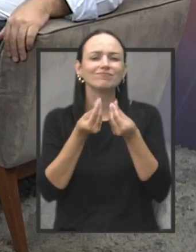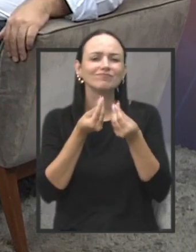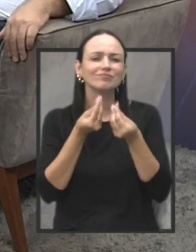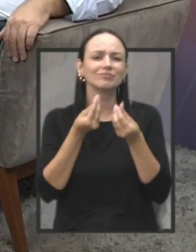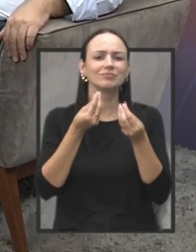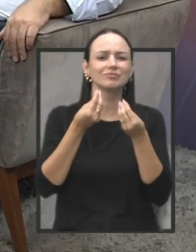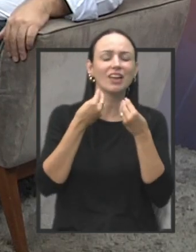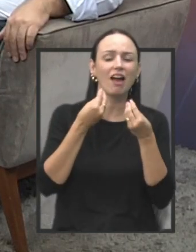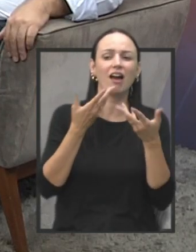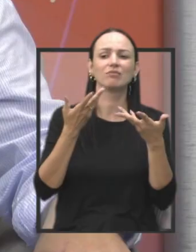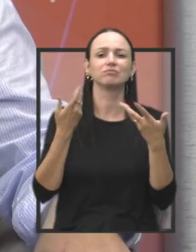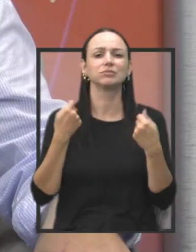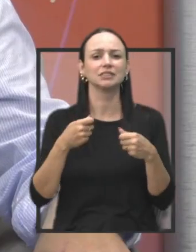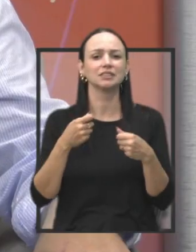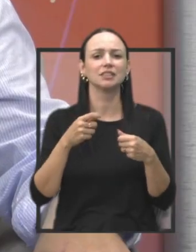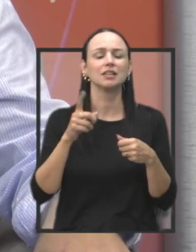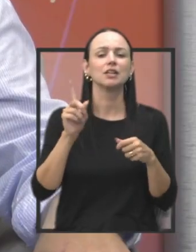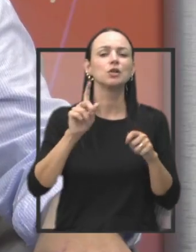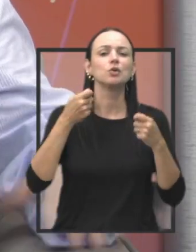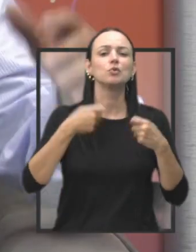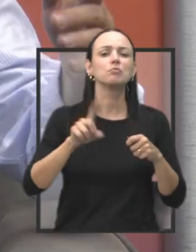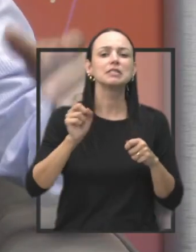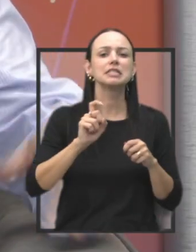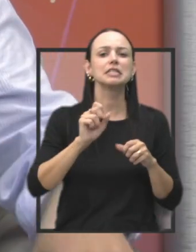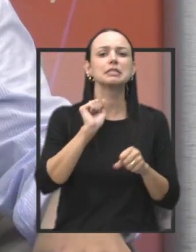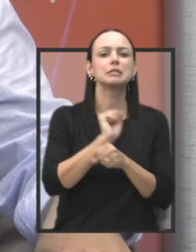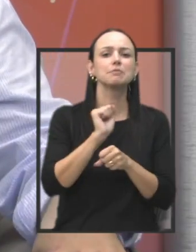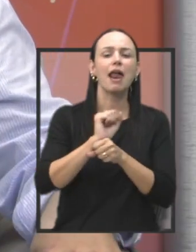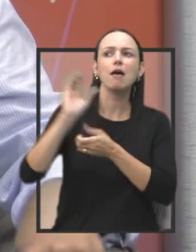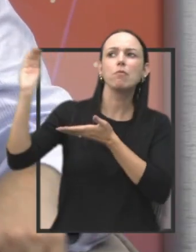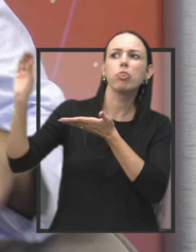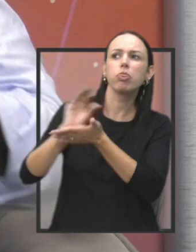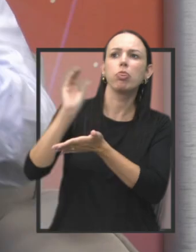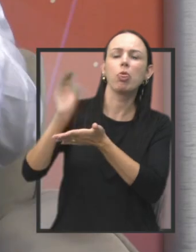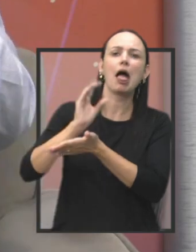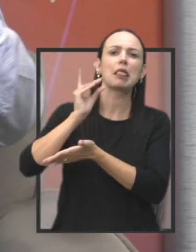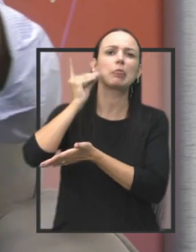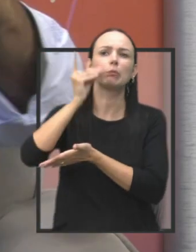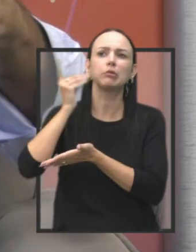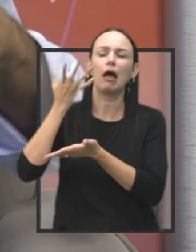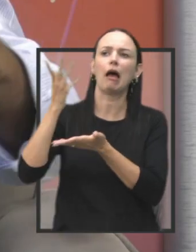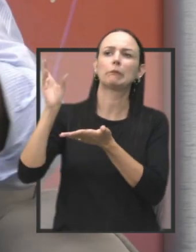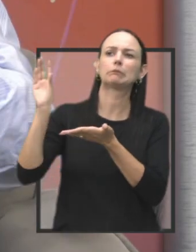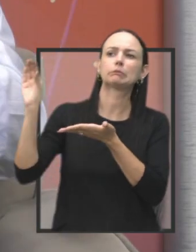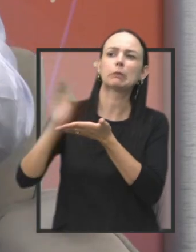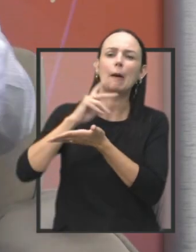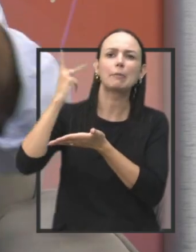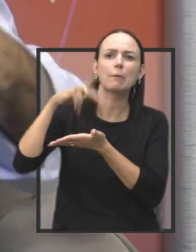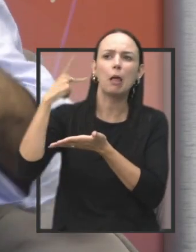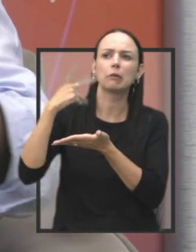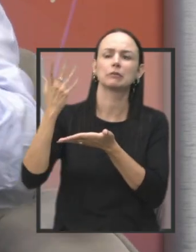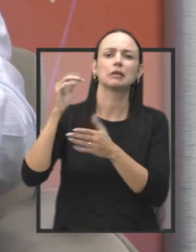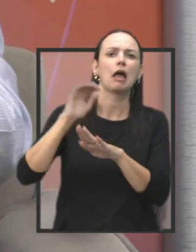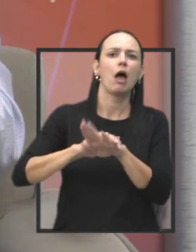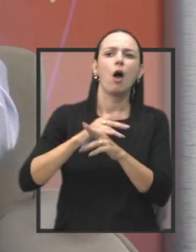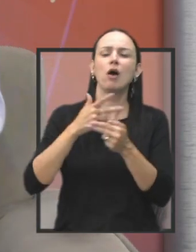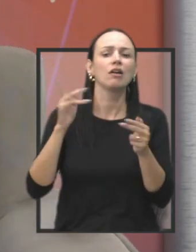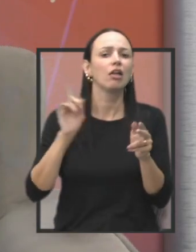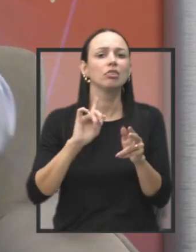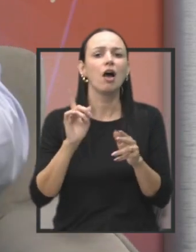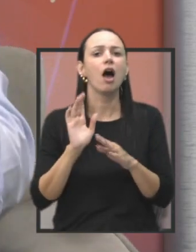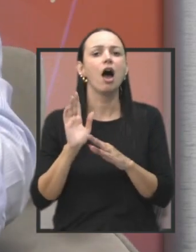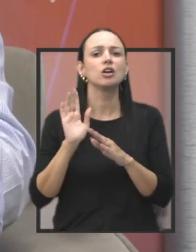Se a gente não fica tanto dependendo de verba parlamentar, fica devendo de... ação, essas,